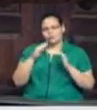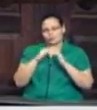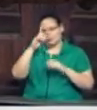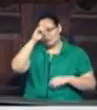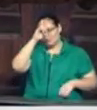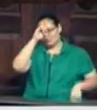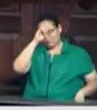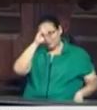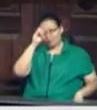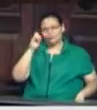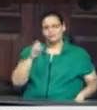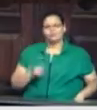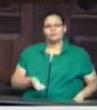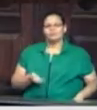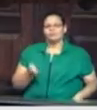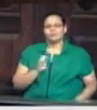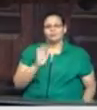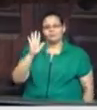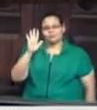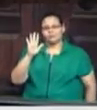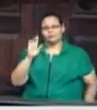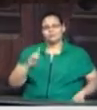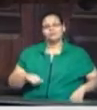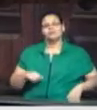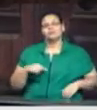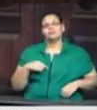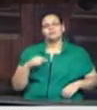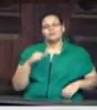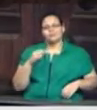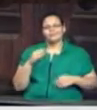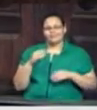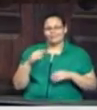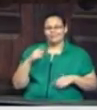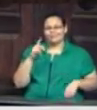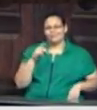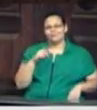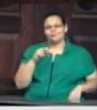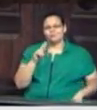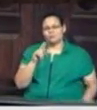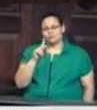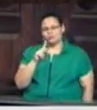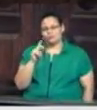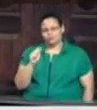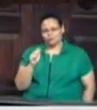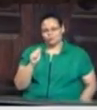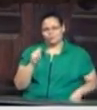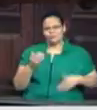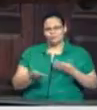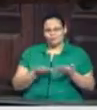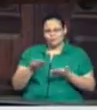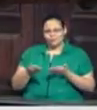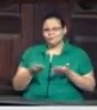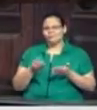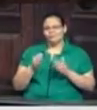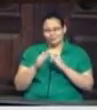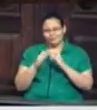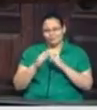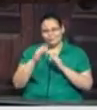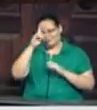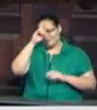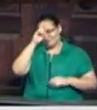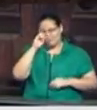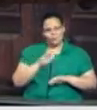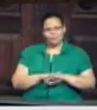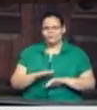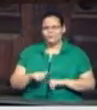hospitalares, que elevou o gasto das unidades de pronto atendimento e que não levou a nenhuma